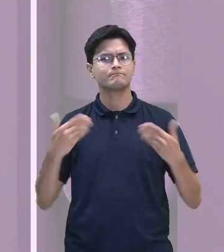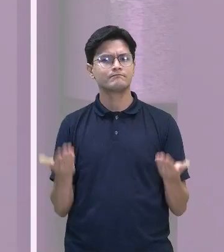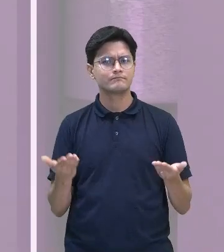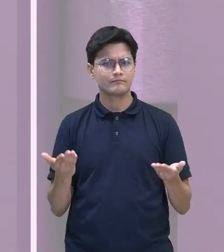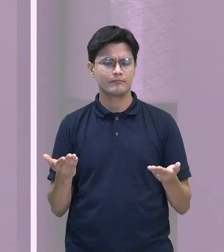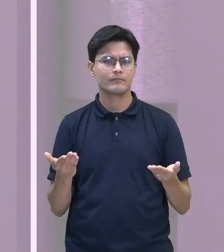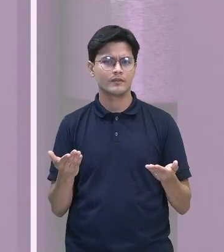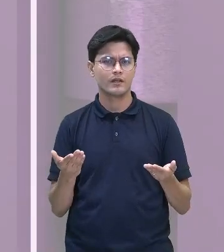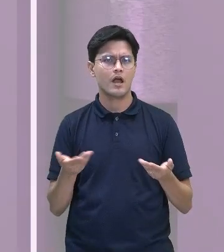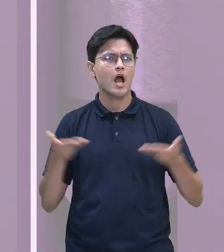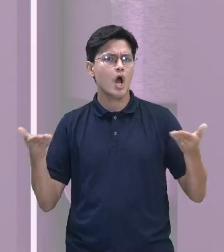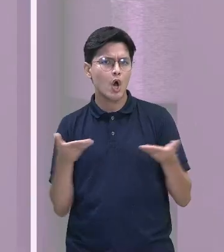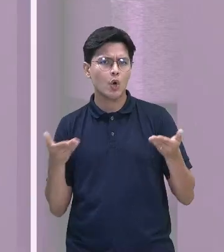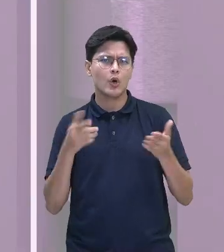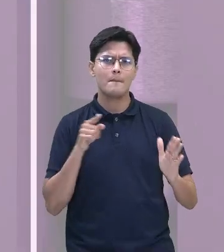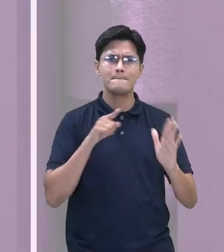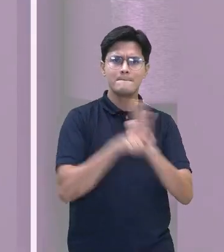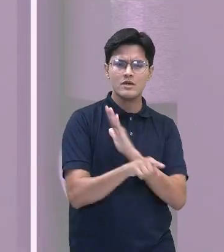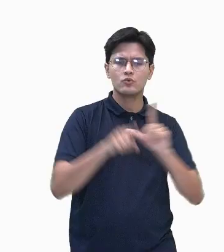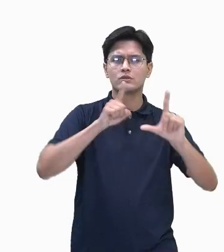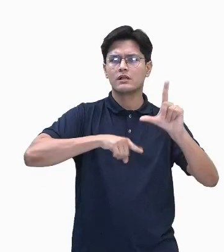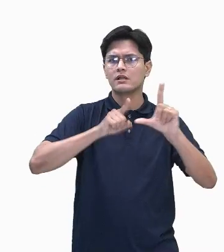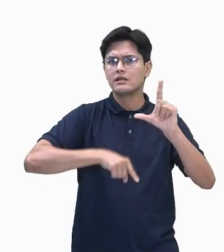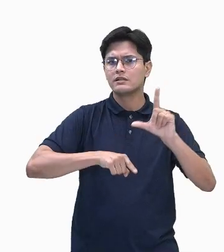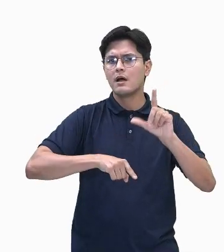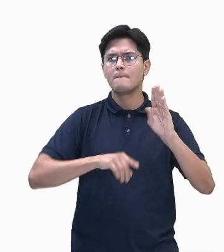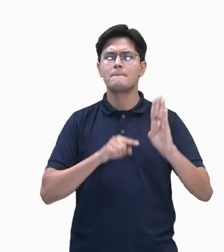que diz na letra B e o que a letra B nos cobra nessa questão?